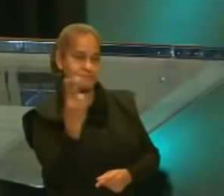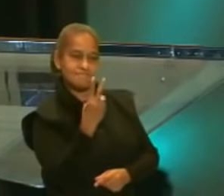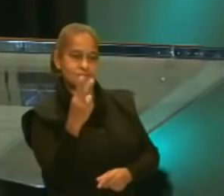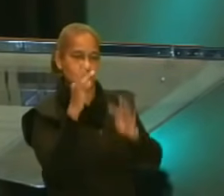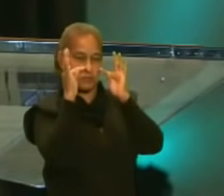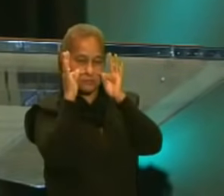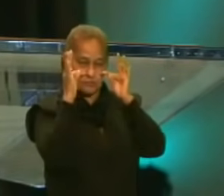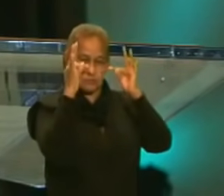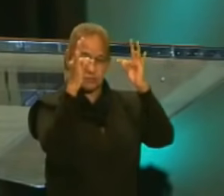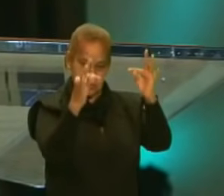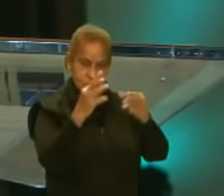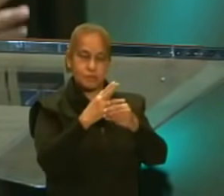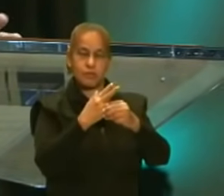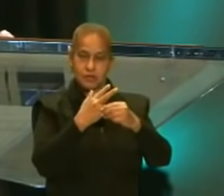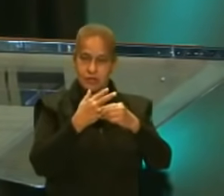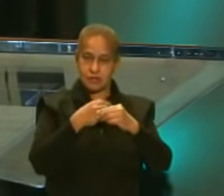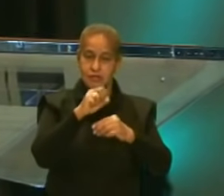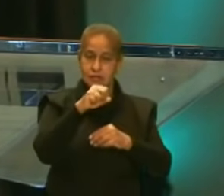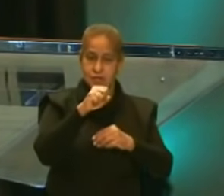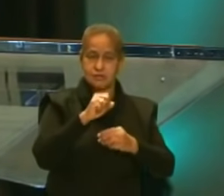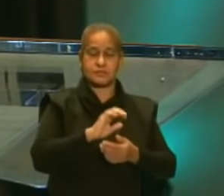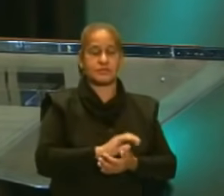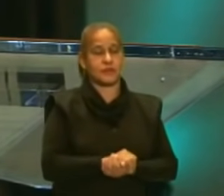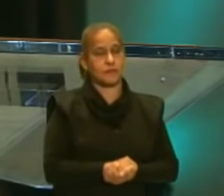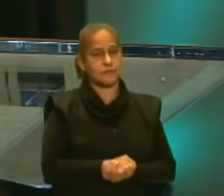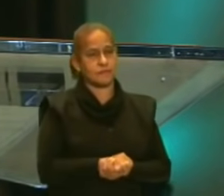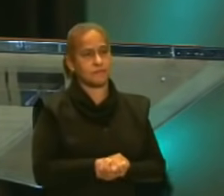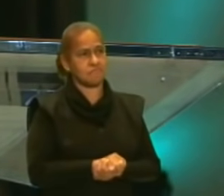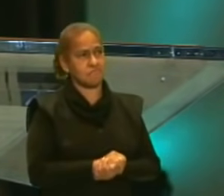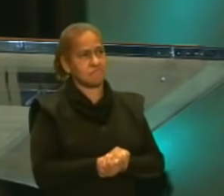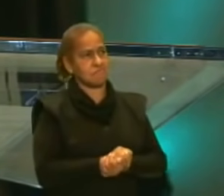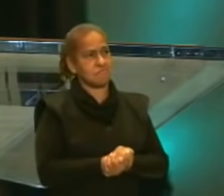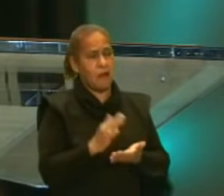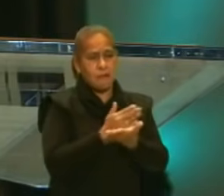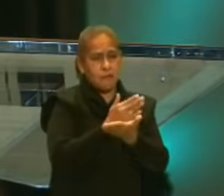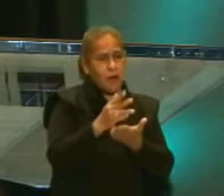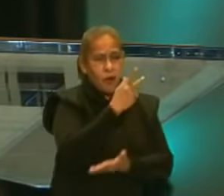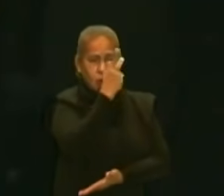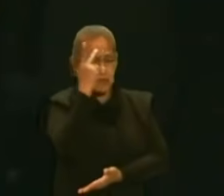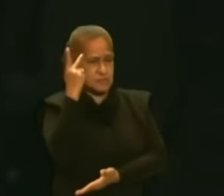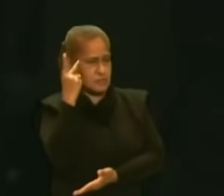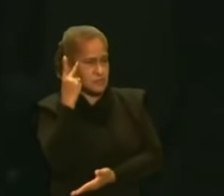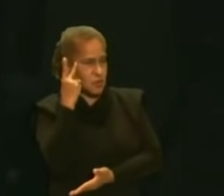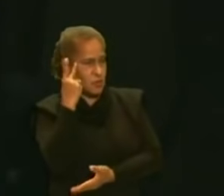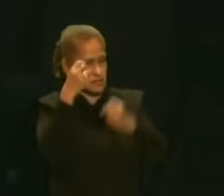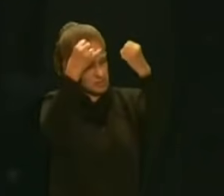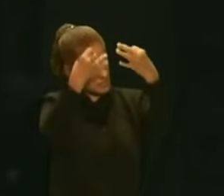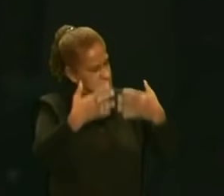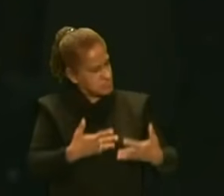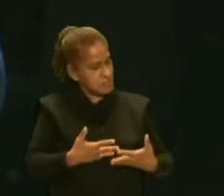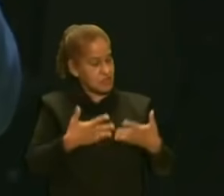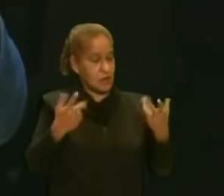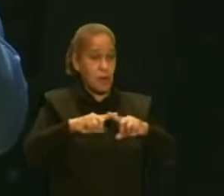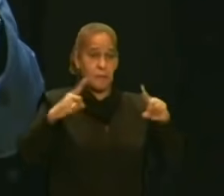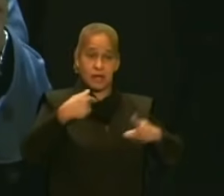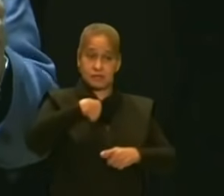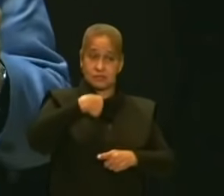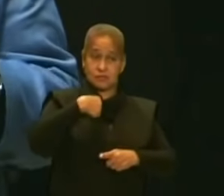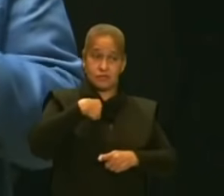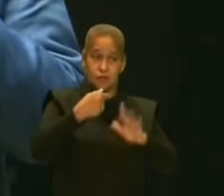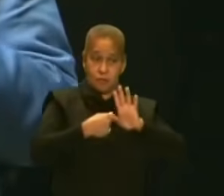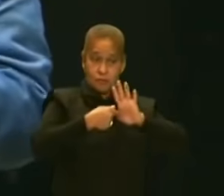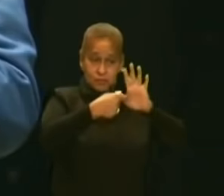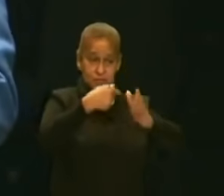existe muita teoria sobre essas 2 testemunhas. Eu vou falar o que eu creio, que essas 2 testemunhas